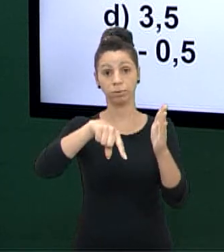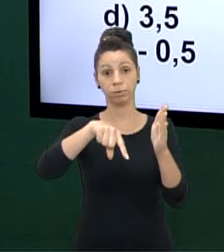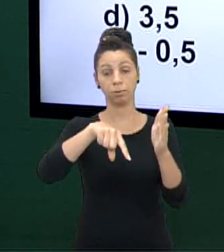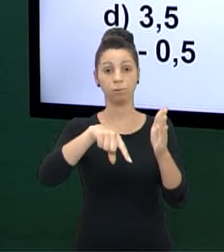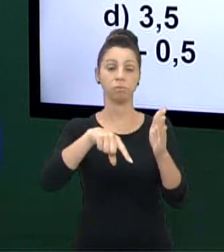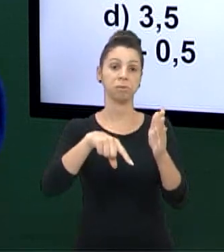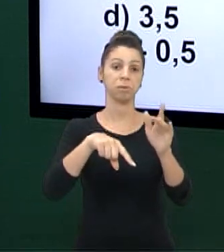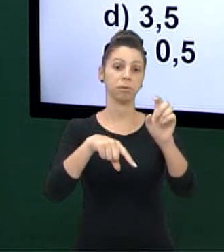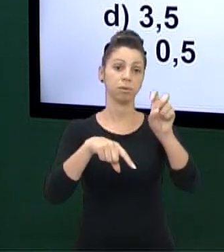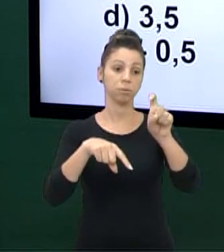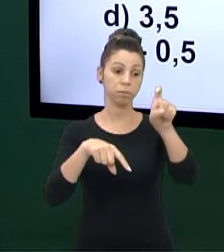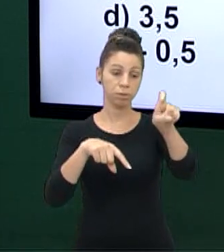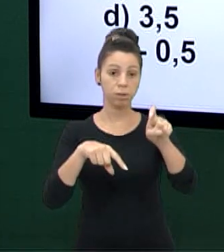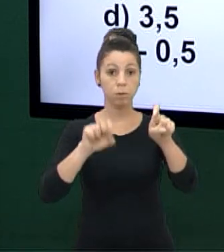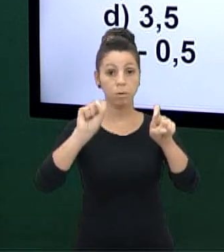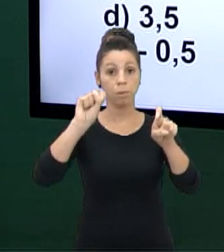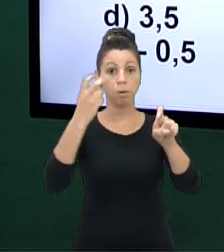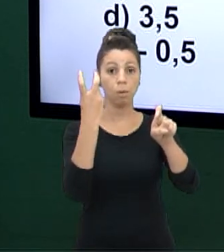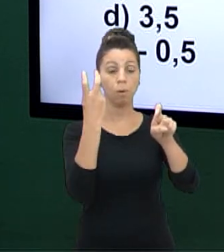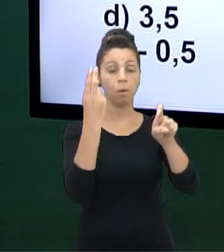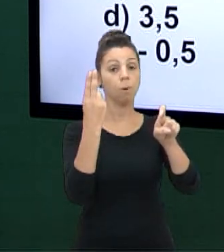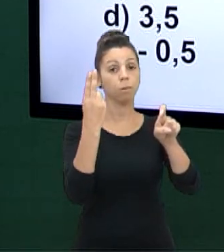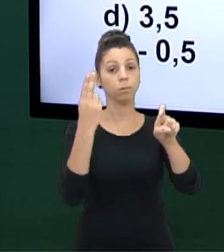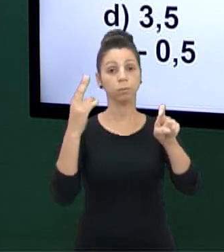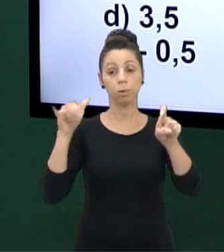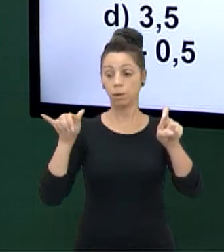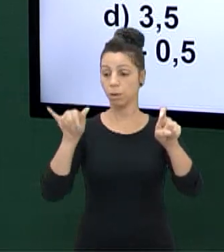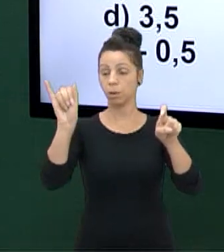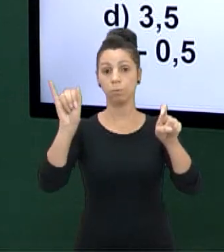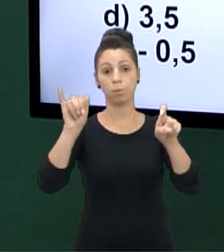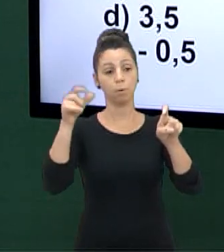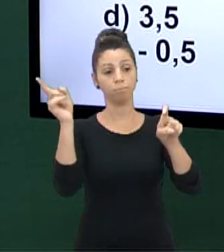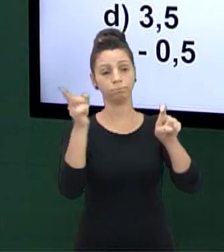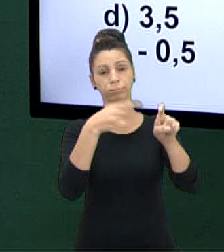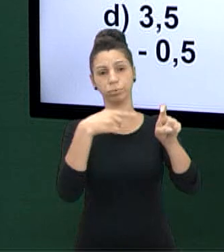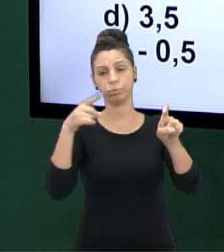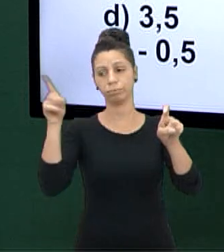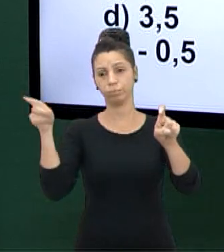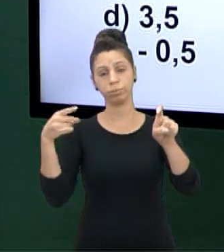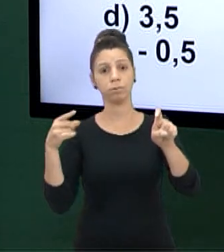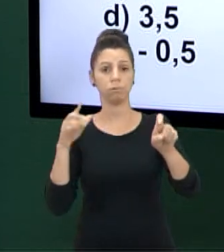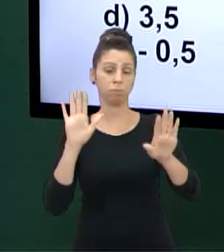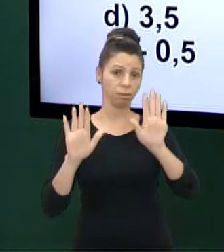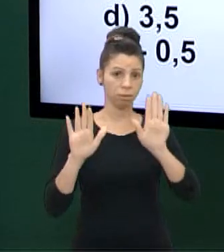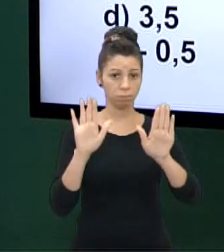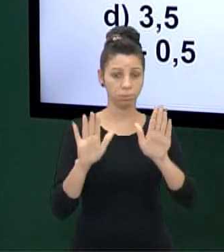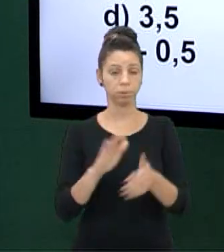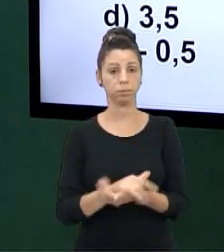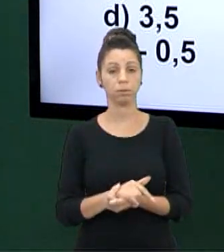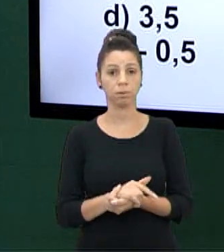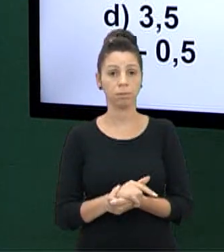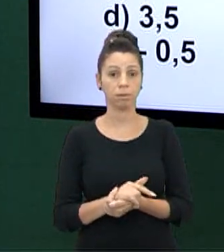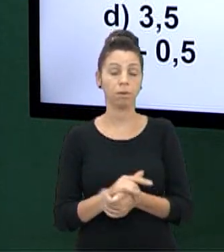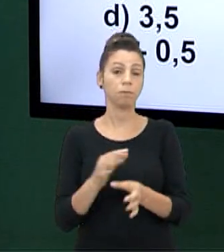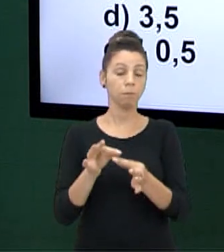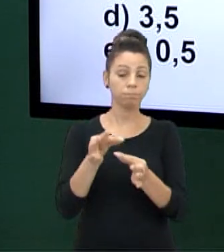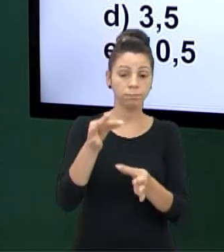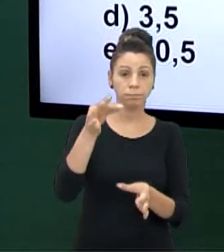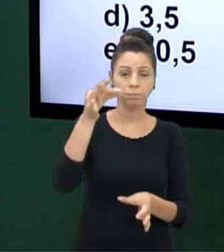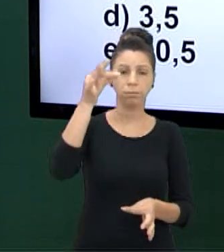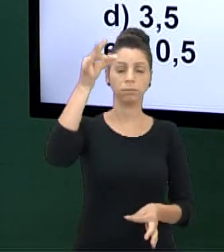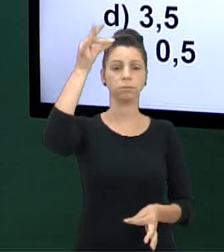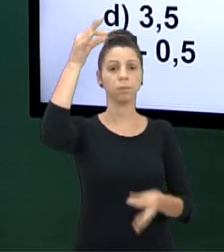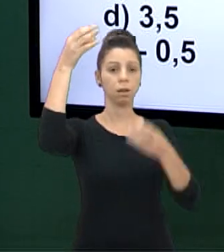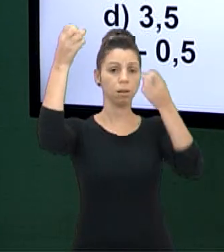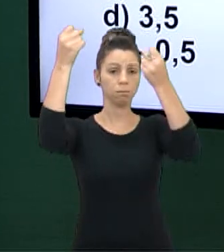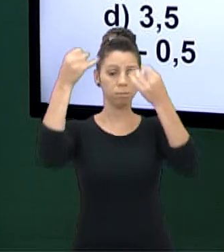ou y. Vocês vão perceber que eu vou fazer um caminho um pouco longo, tá? Mas é para que vocês também já aprendam,